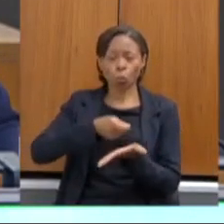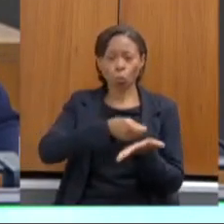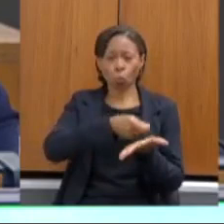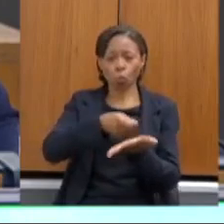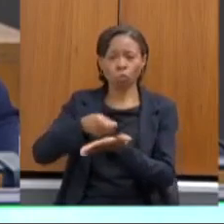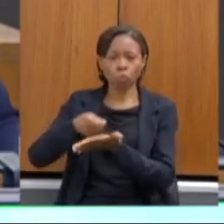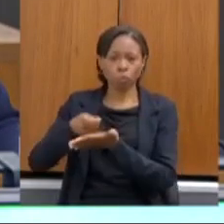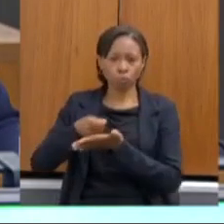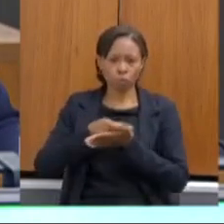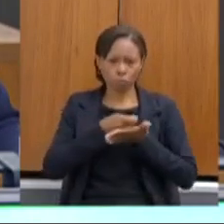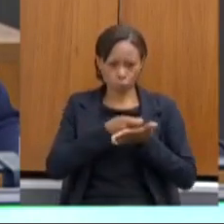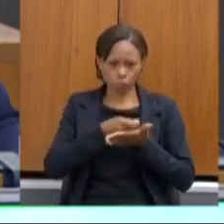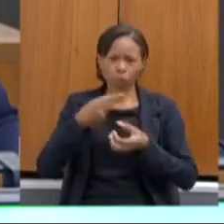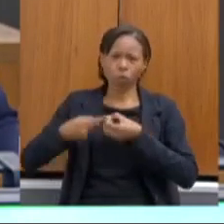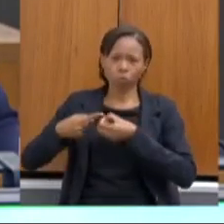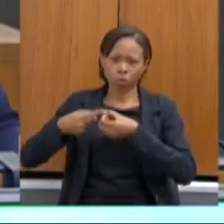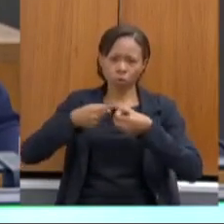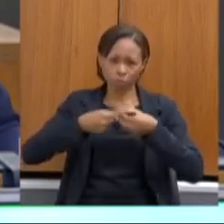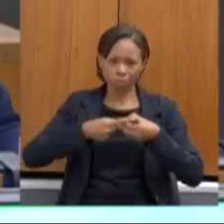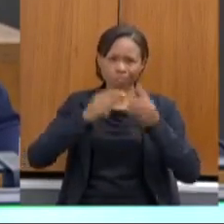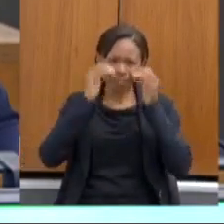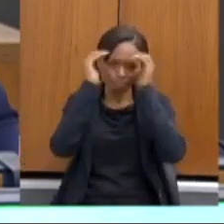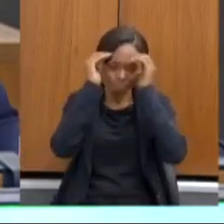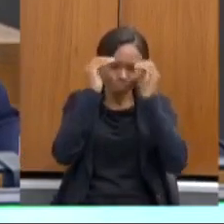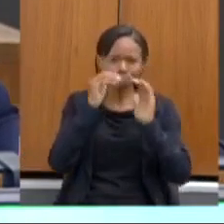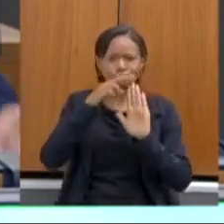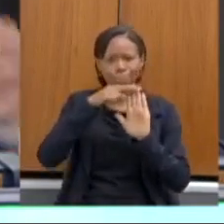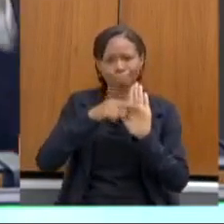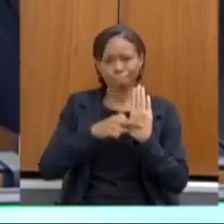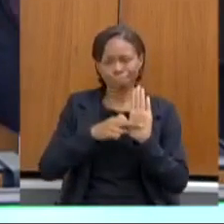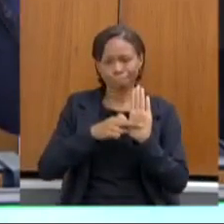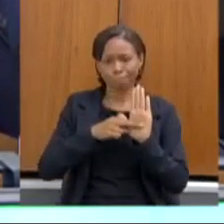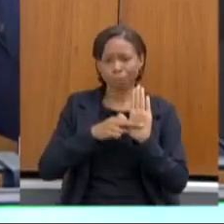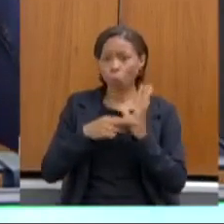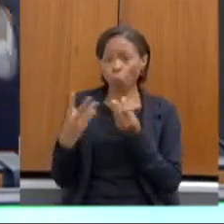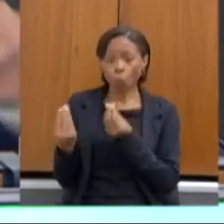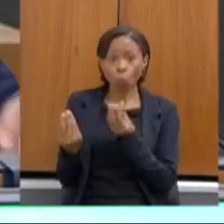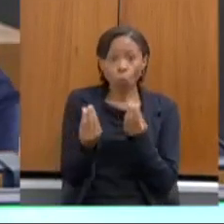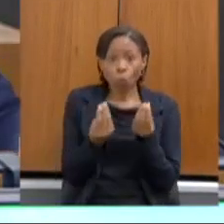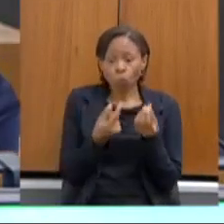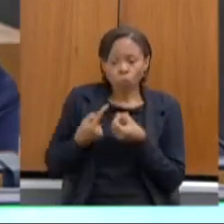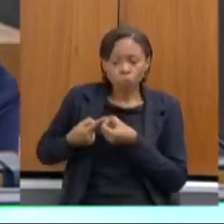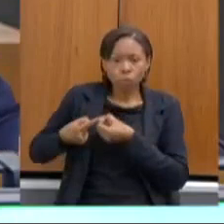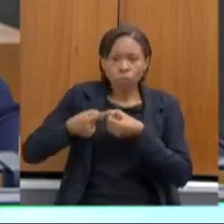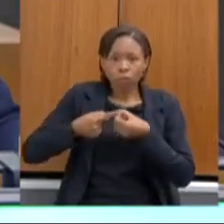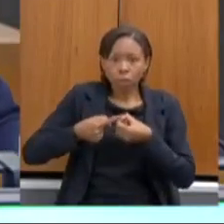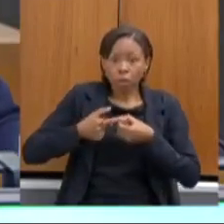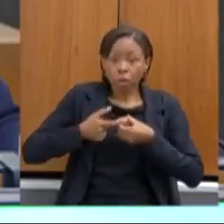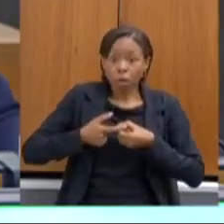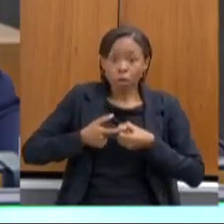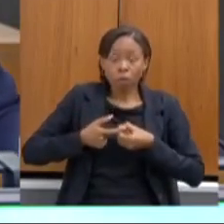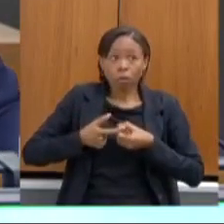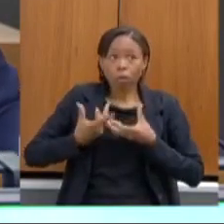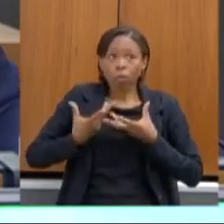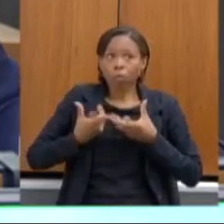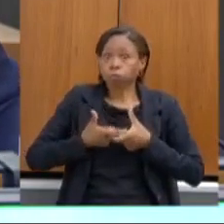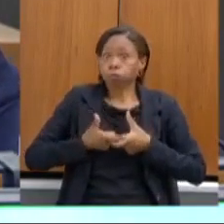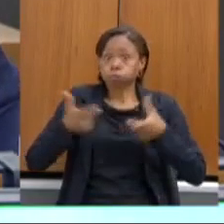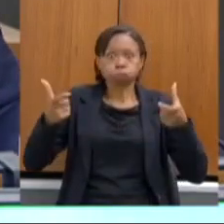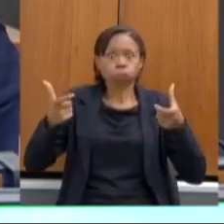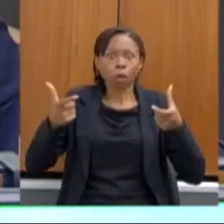aderirem é muitos municípios tivemos um de adesão Depois dessa obrigação judicial